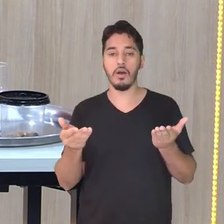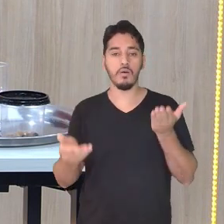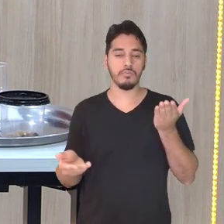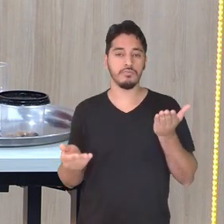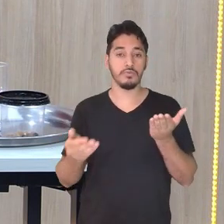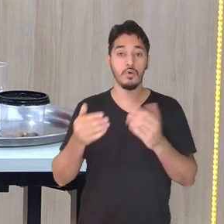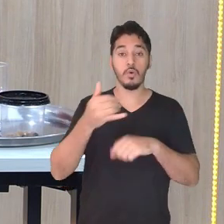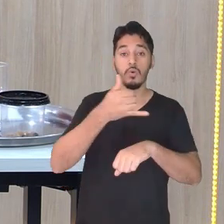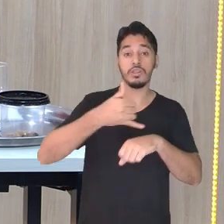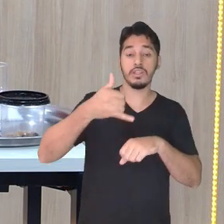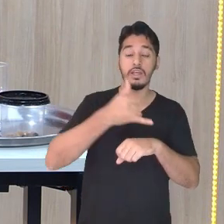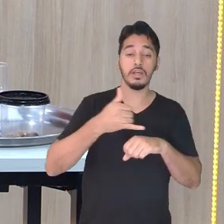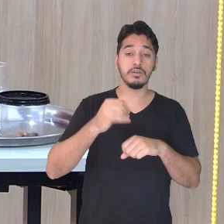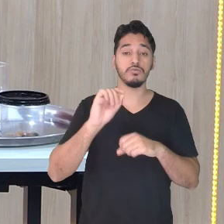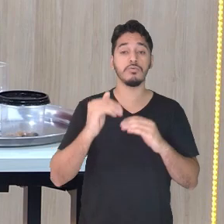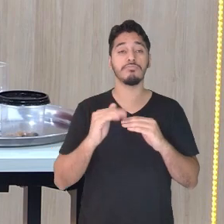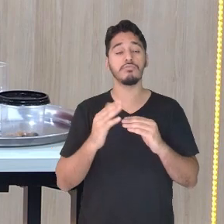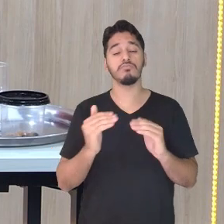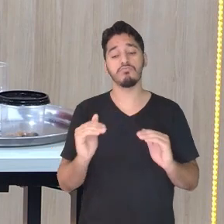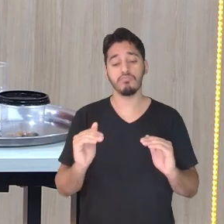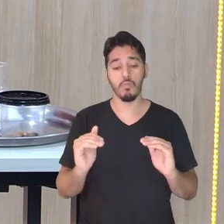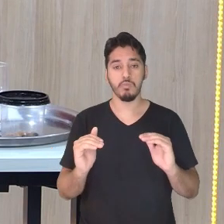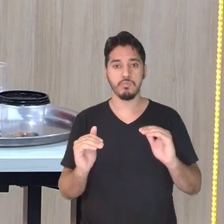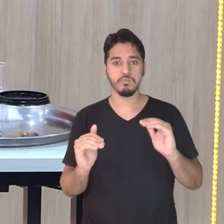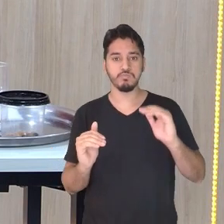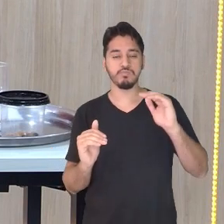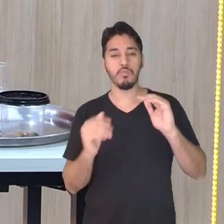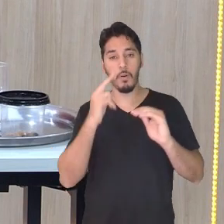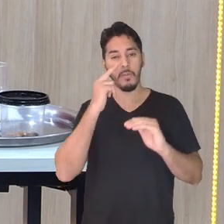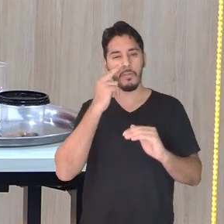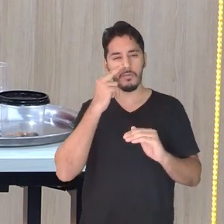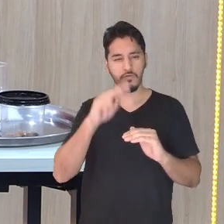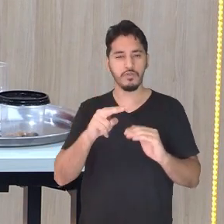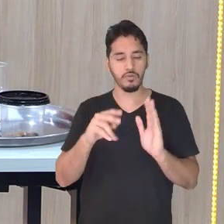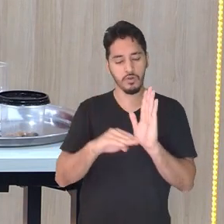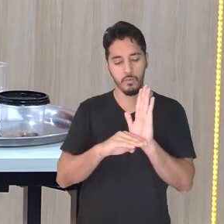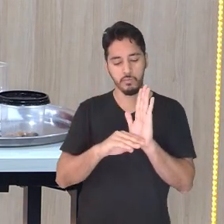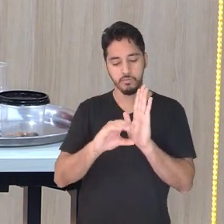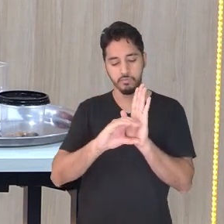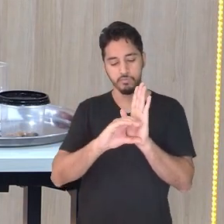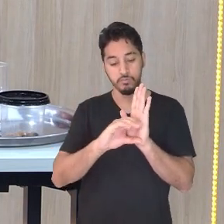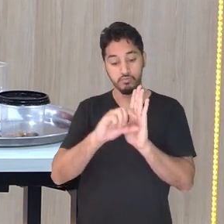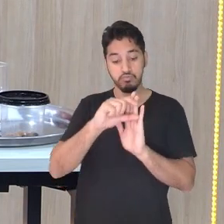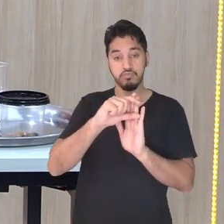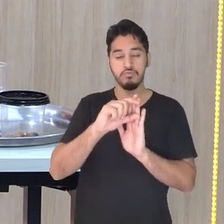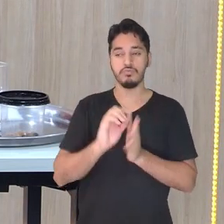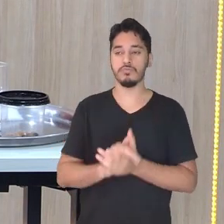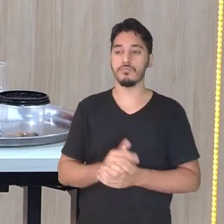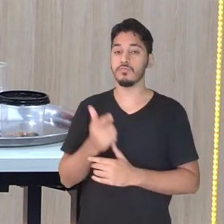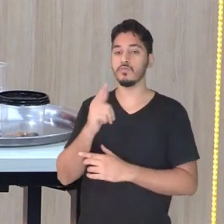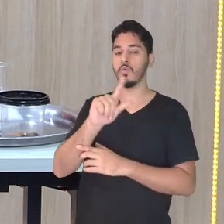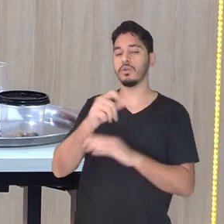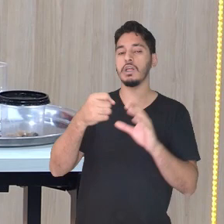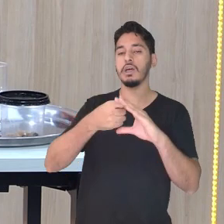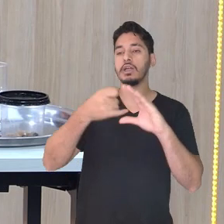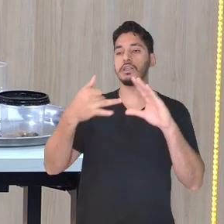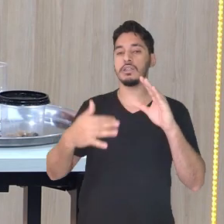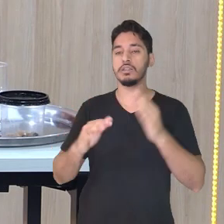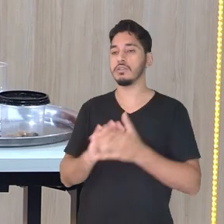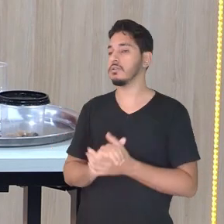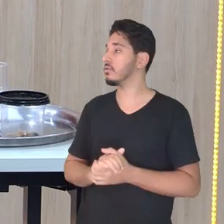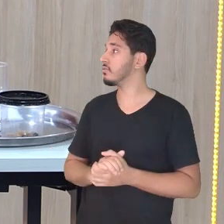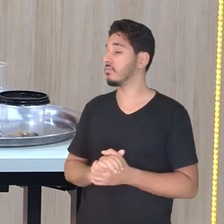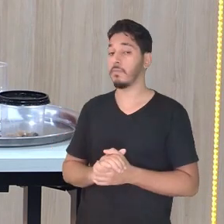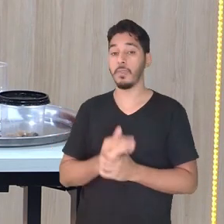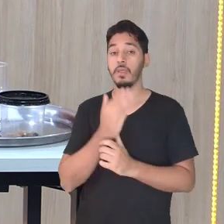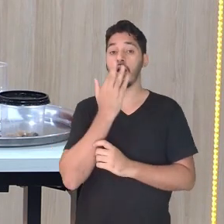menos denso, por isso que ele ficou na parte superior. E assim por diante. Qual é outra característica química? A questão de